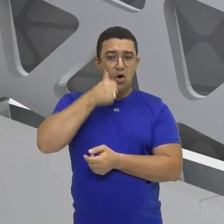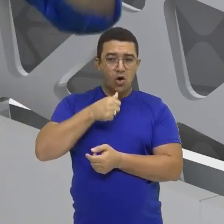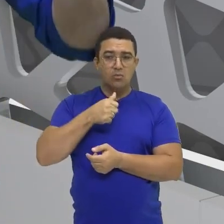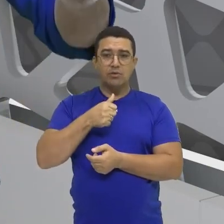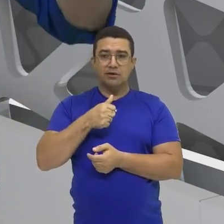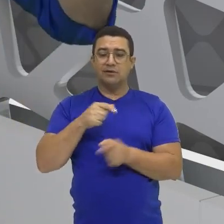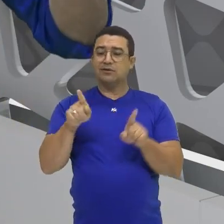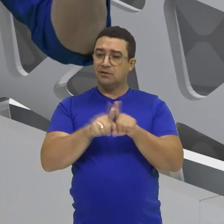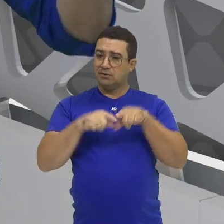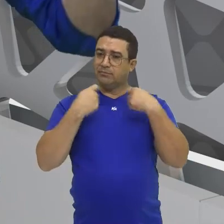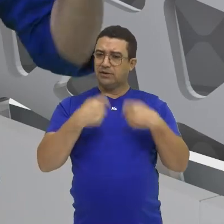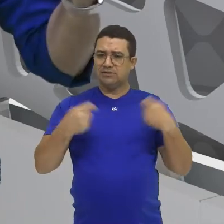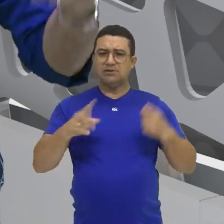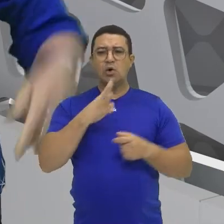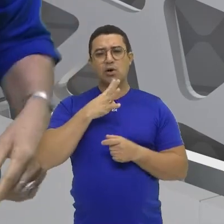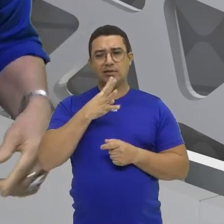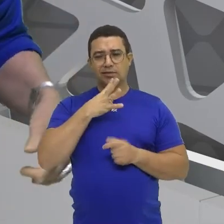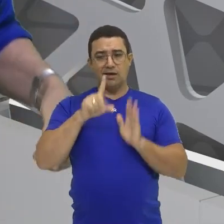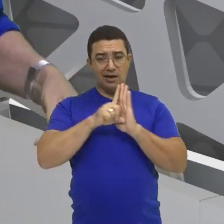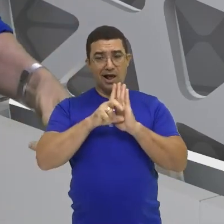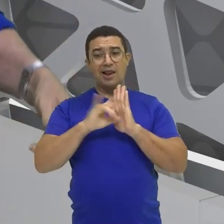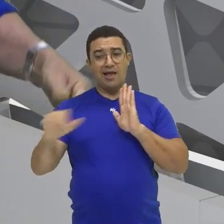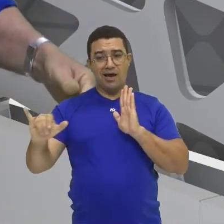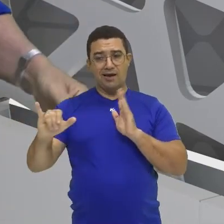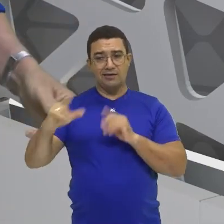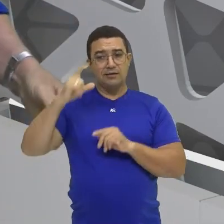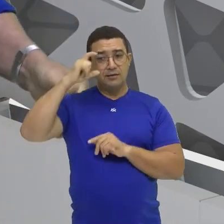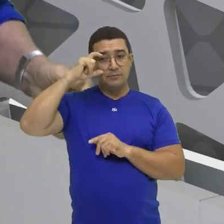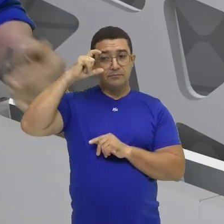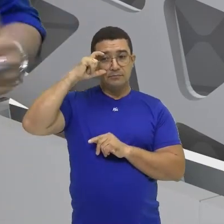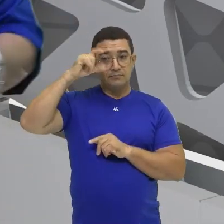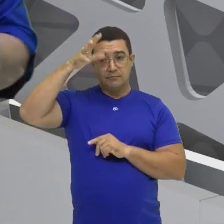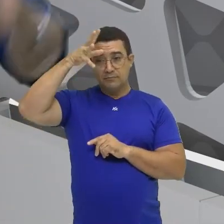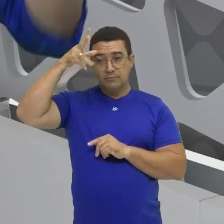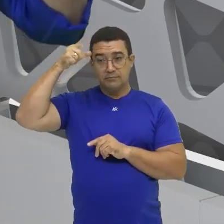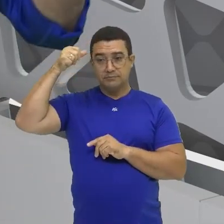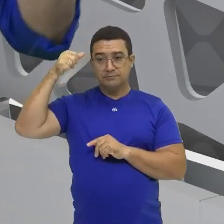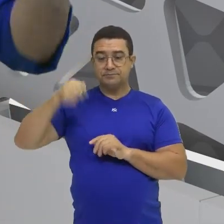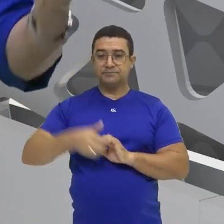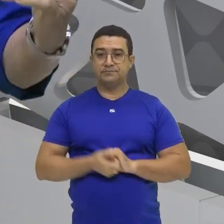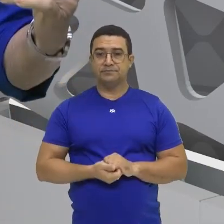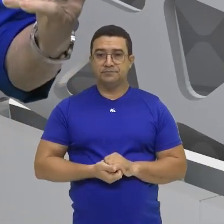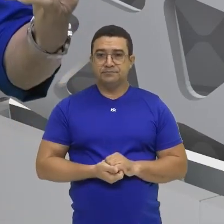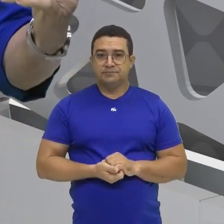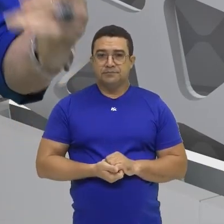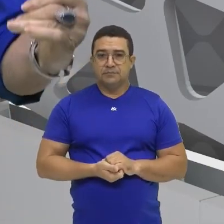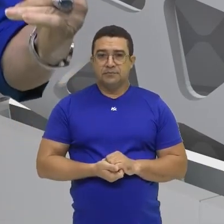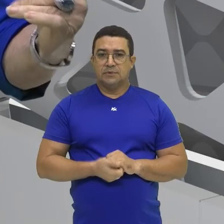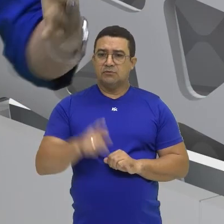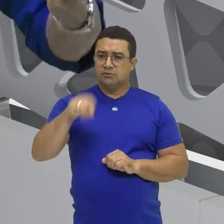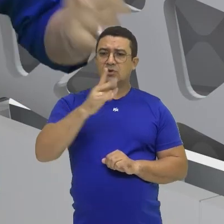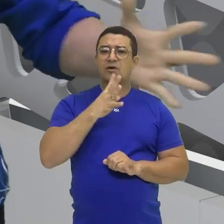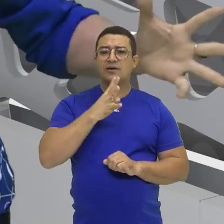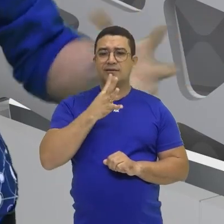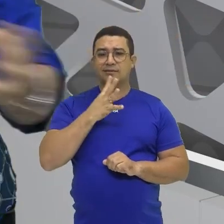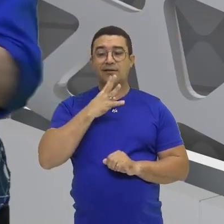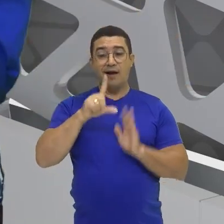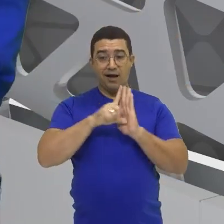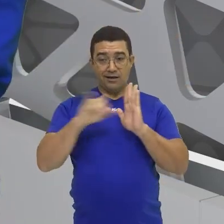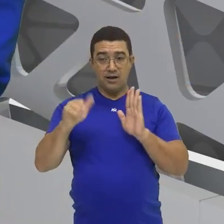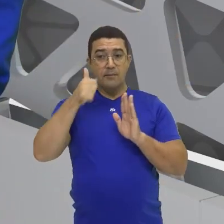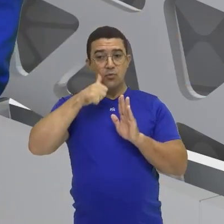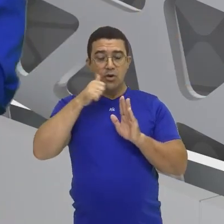homens, devem conhecer a lei. É por isso que nós estamos educando você nesse sentido. Para você conhecer a lei, as